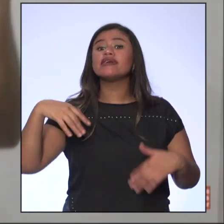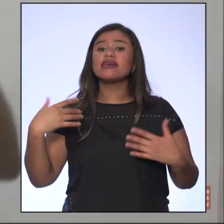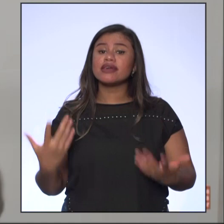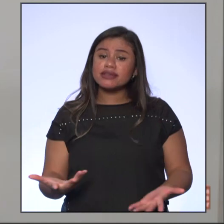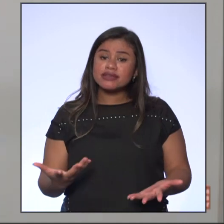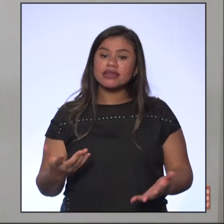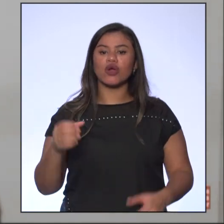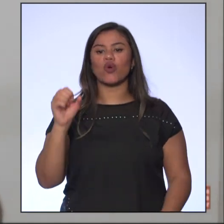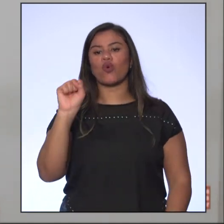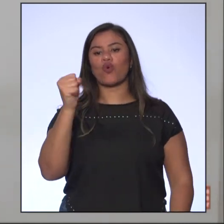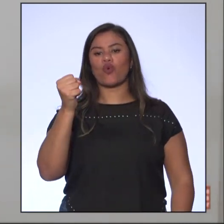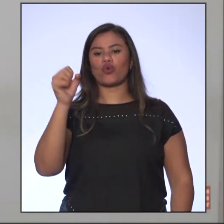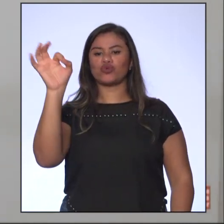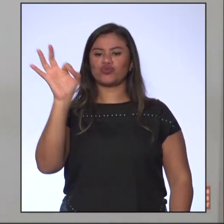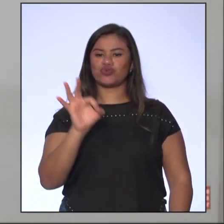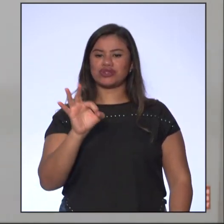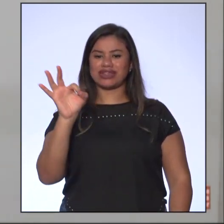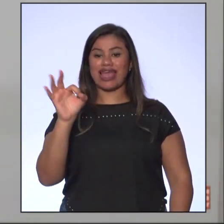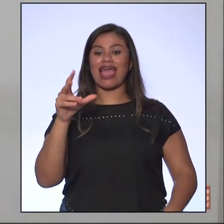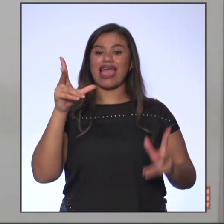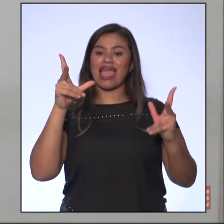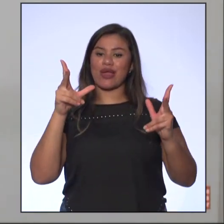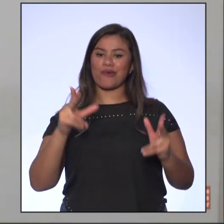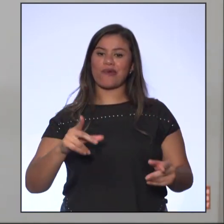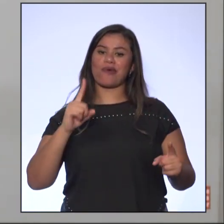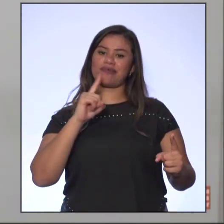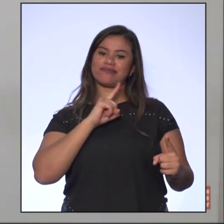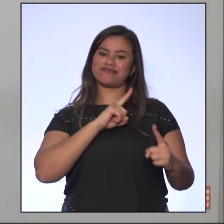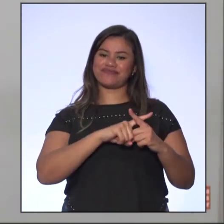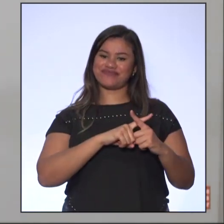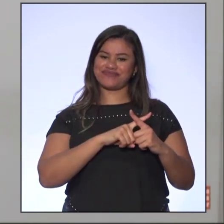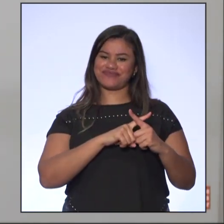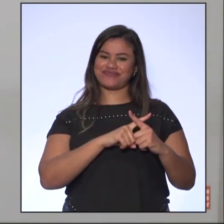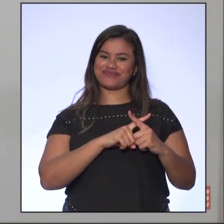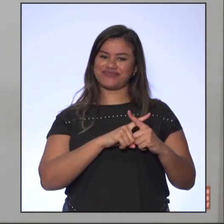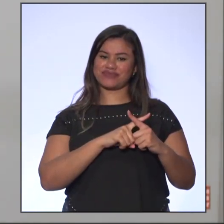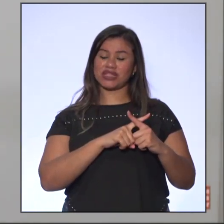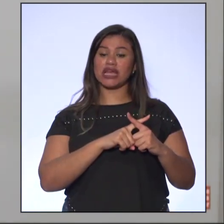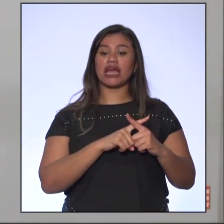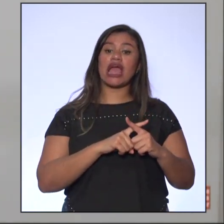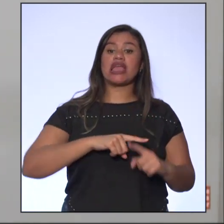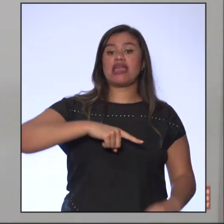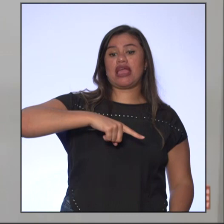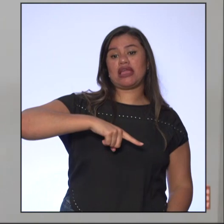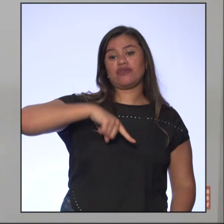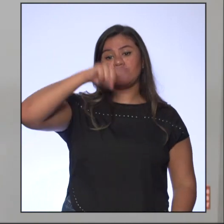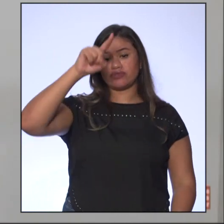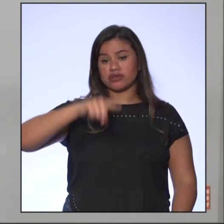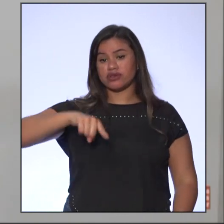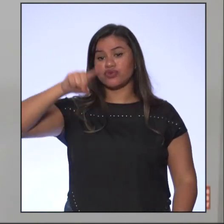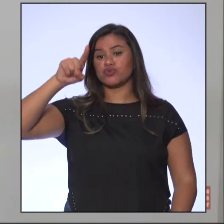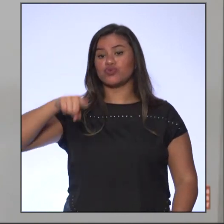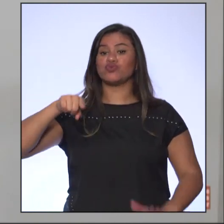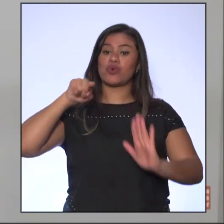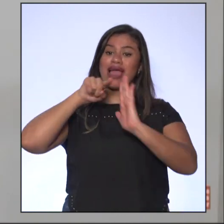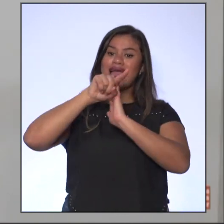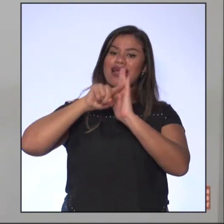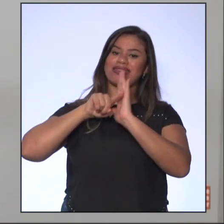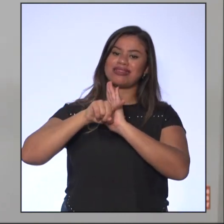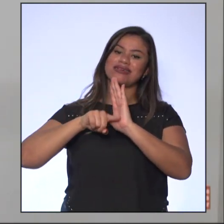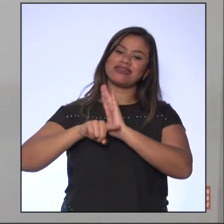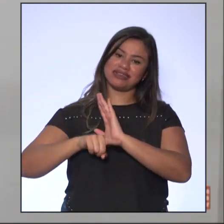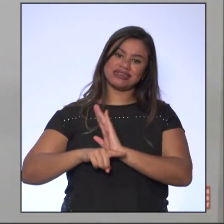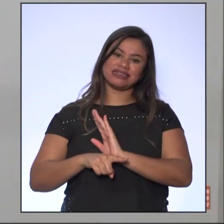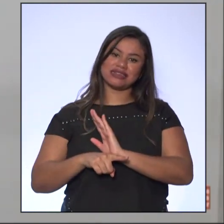Eu estou te dizendo que é uma questão para analisar um gráfico, mas é importante que você saiba o